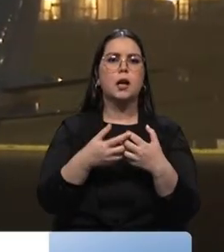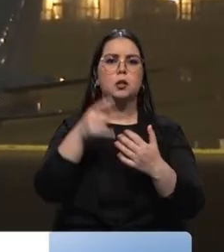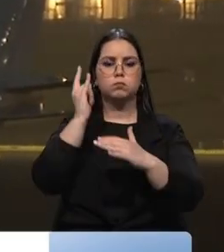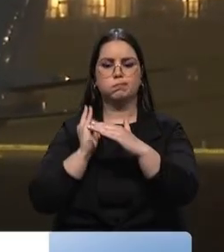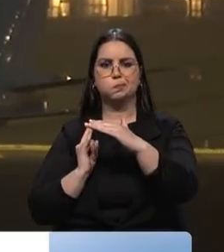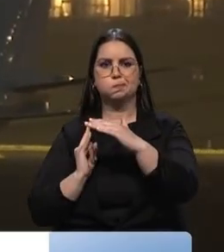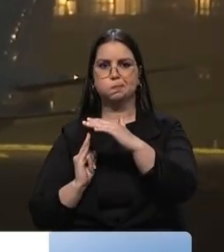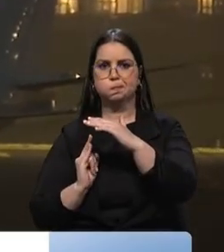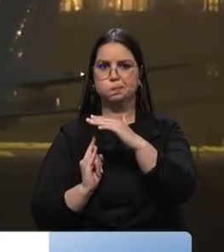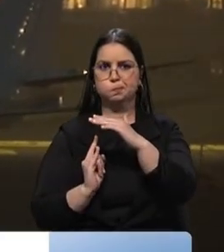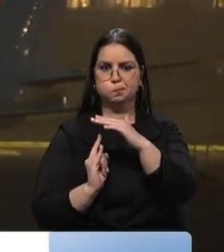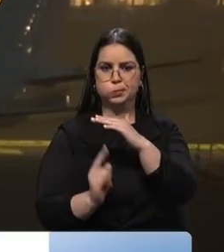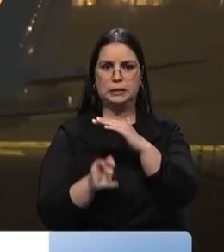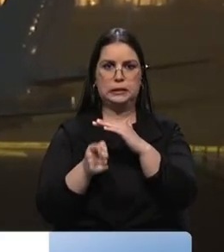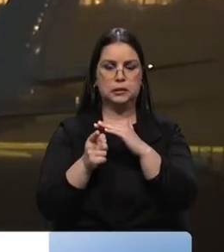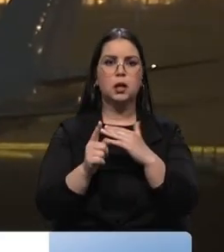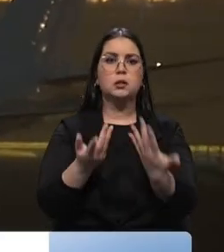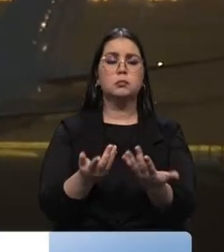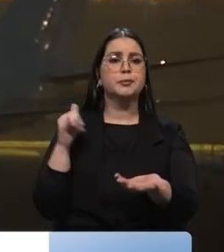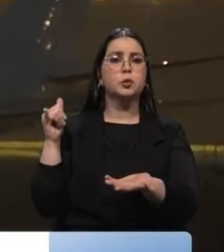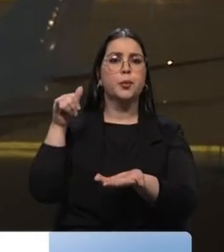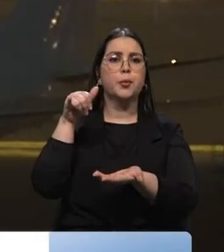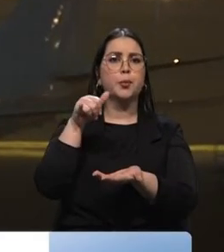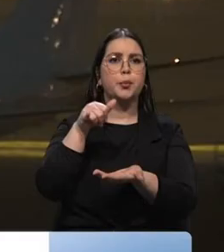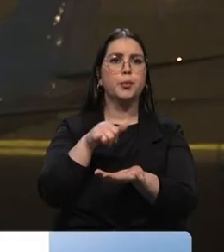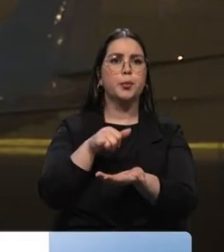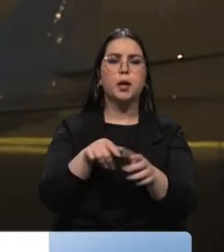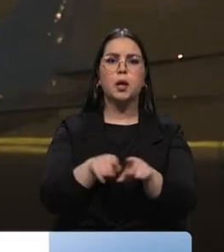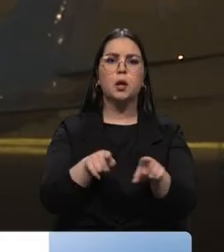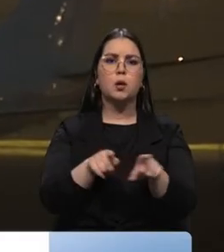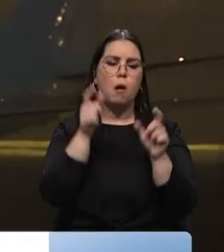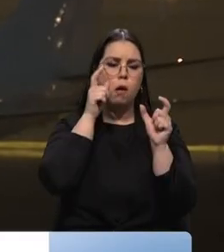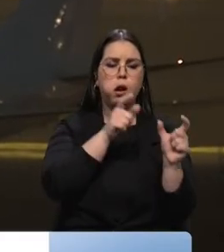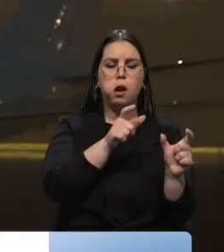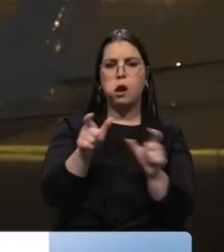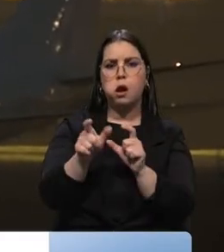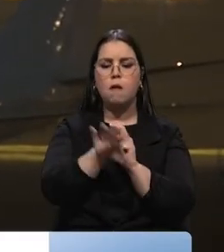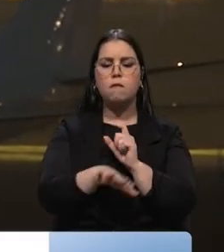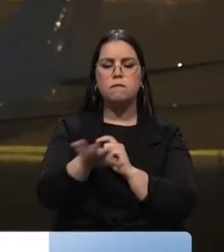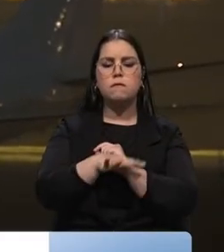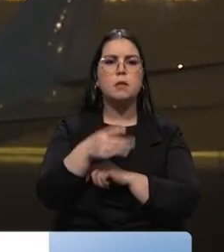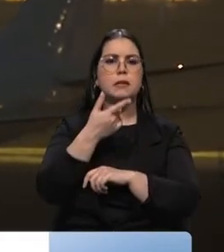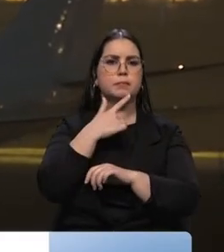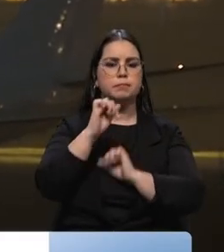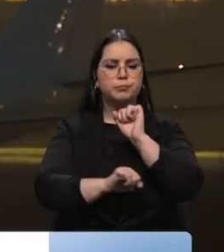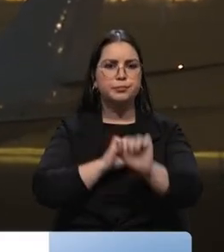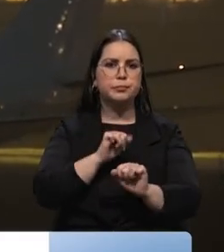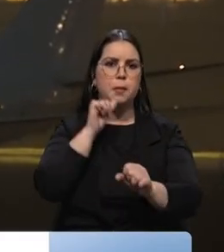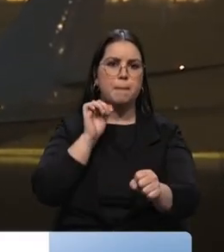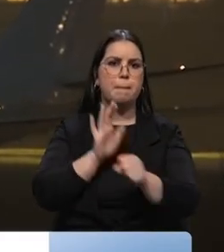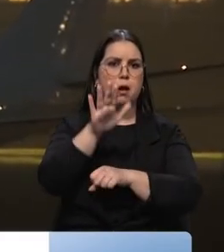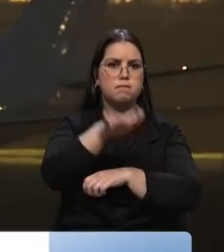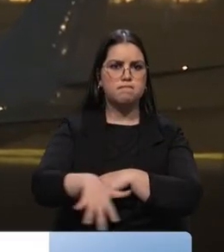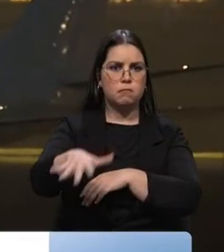No fundo, é uma aeronave que executa missões de inteligência, vigilância e reconhecimento no oceano.